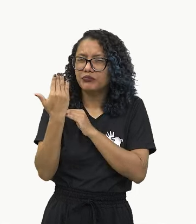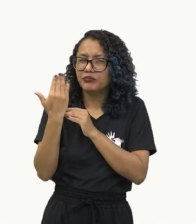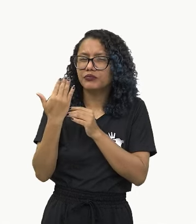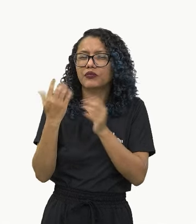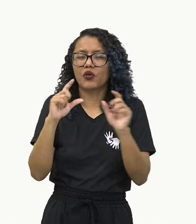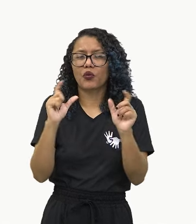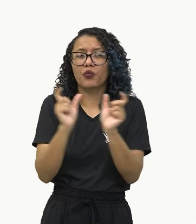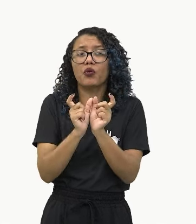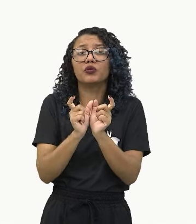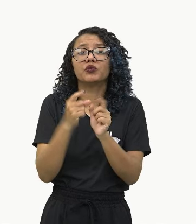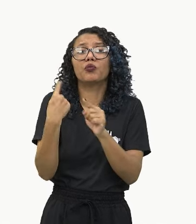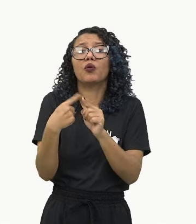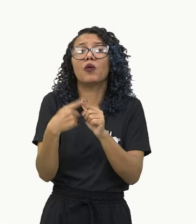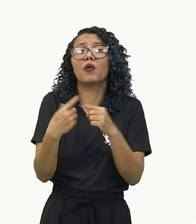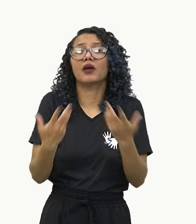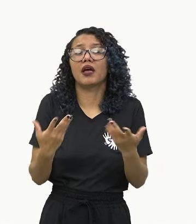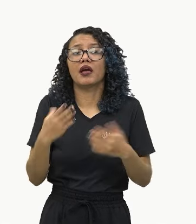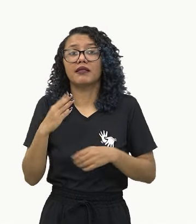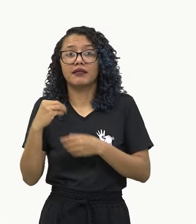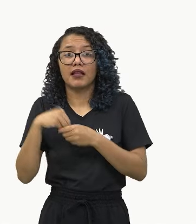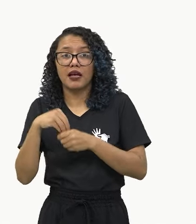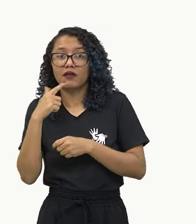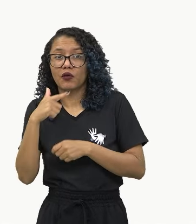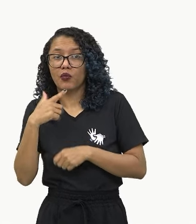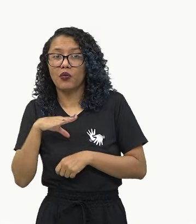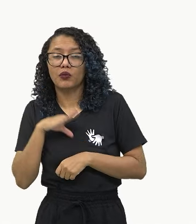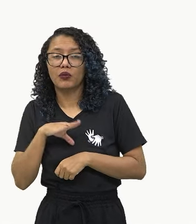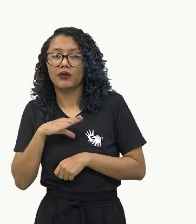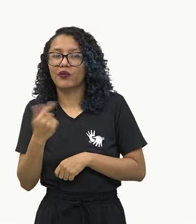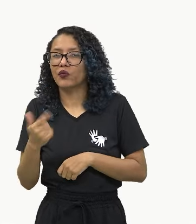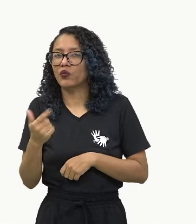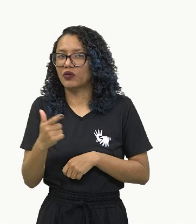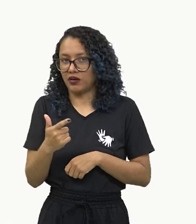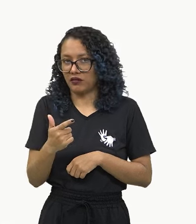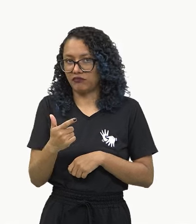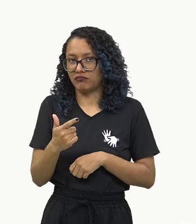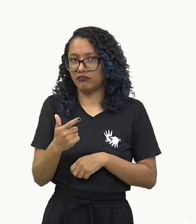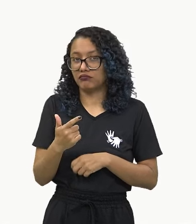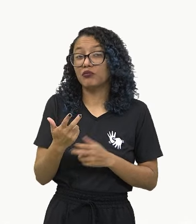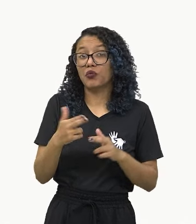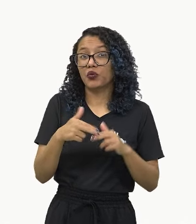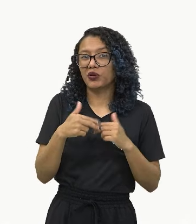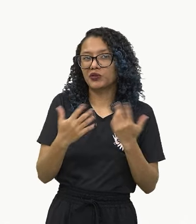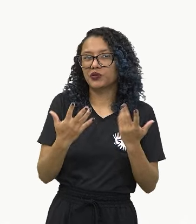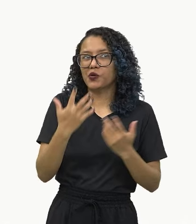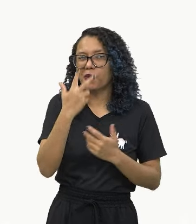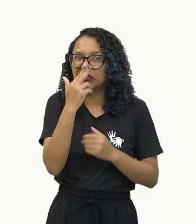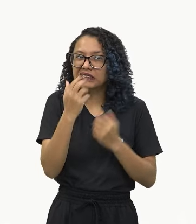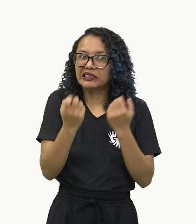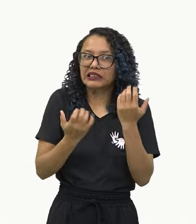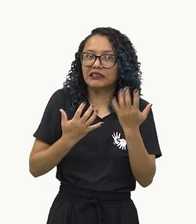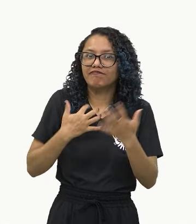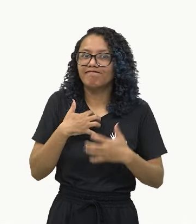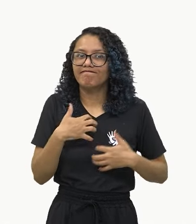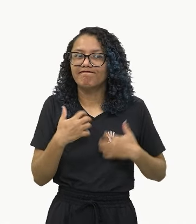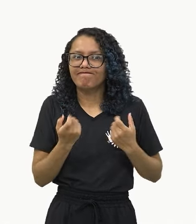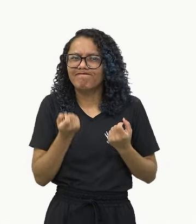existe no português. Então, assim, já há um pouquinho de causa uma estranheza, né, para a